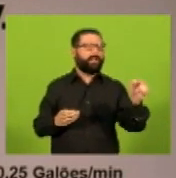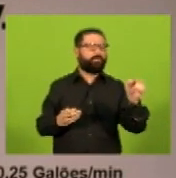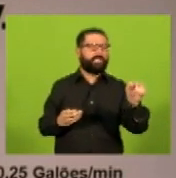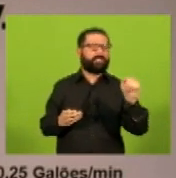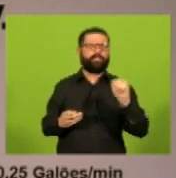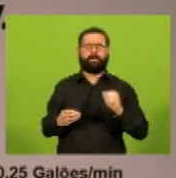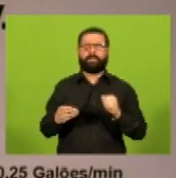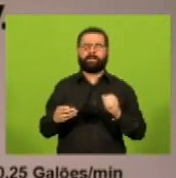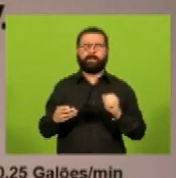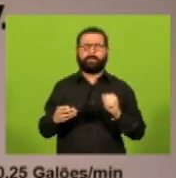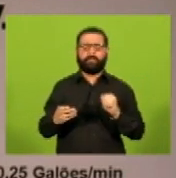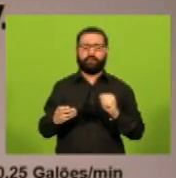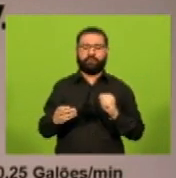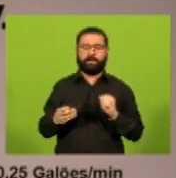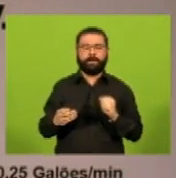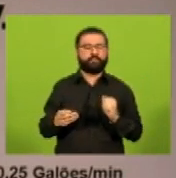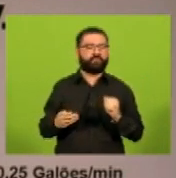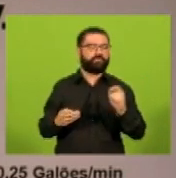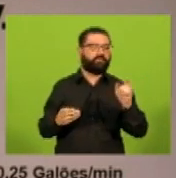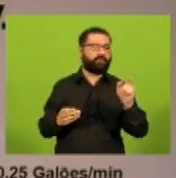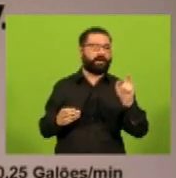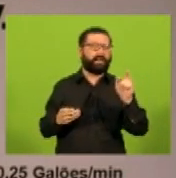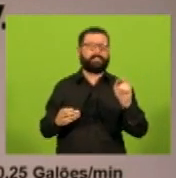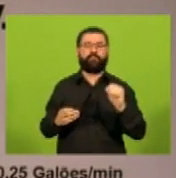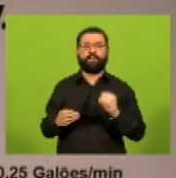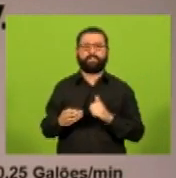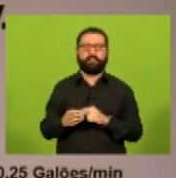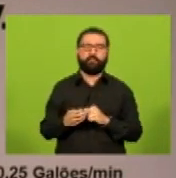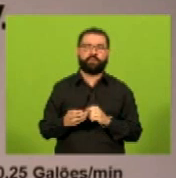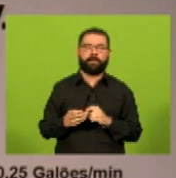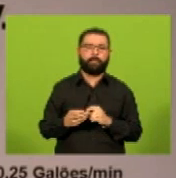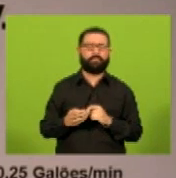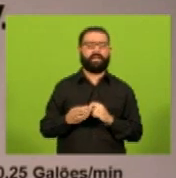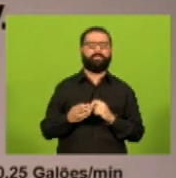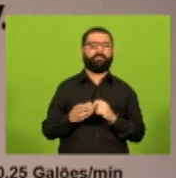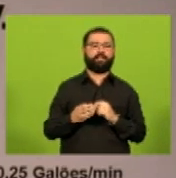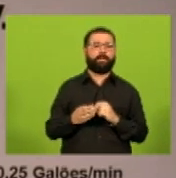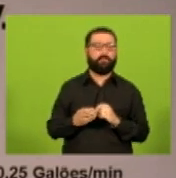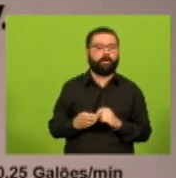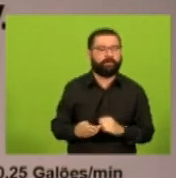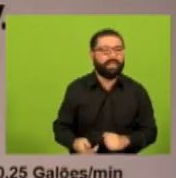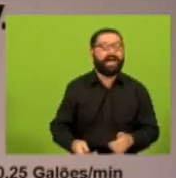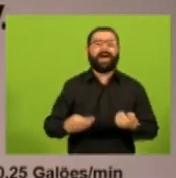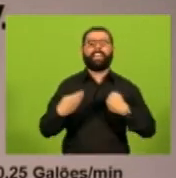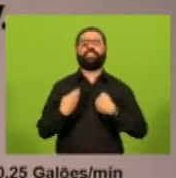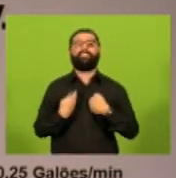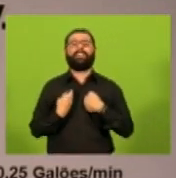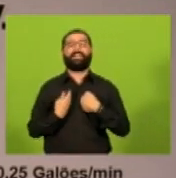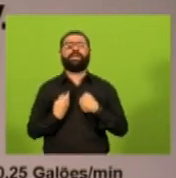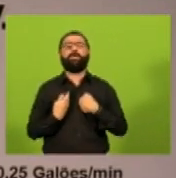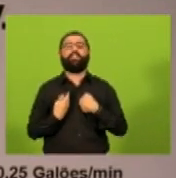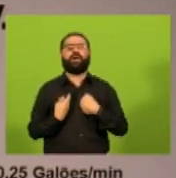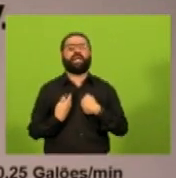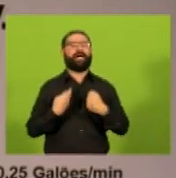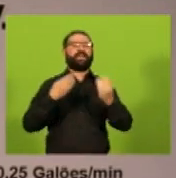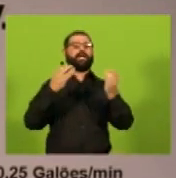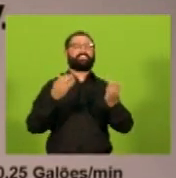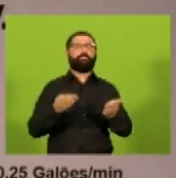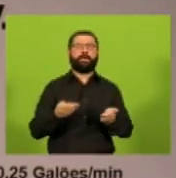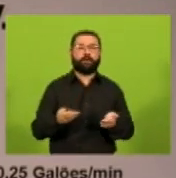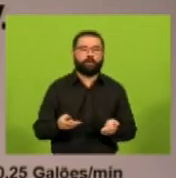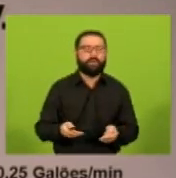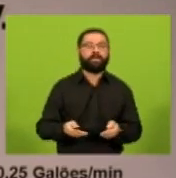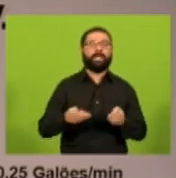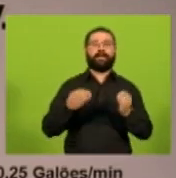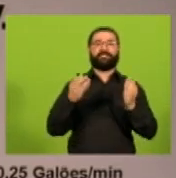Se um galão tem 3,79 litros, é só você pegar 0,25 e multiplicar por 3,79. Aí a gente vai entender melhor, olha lá.